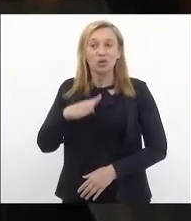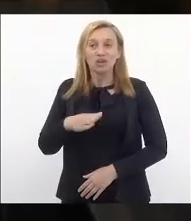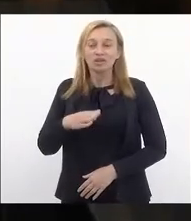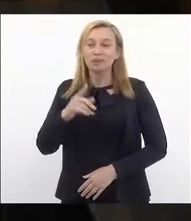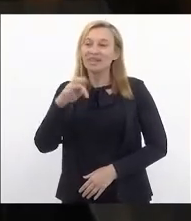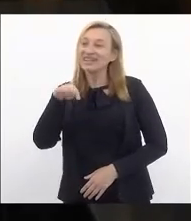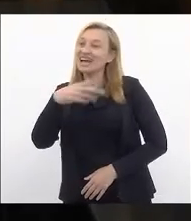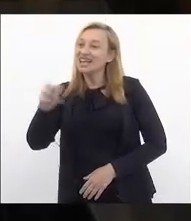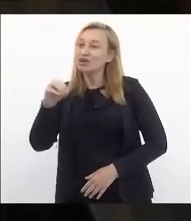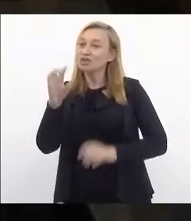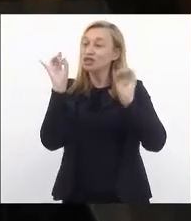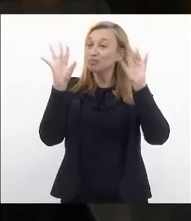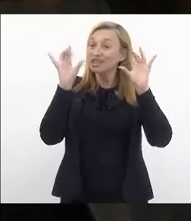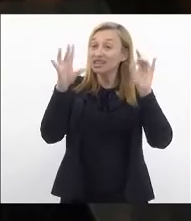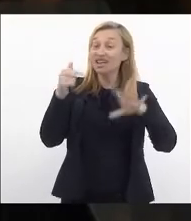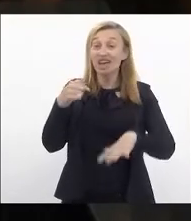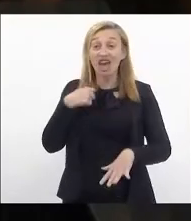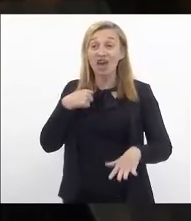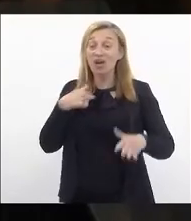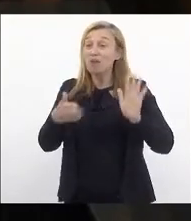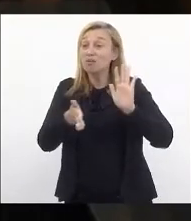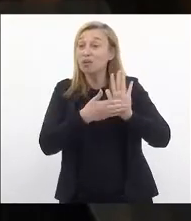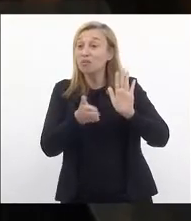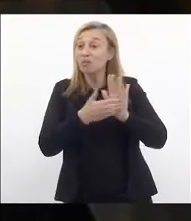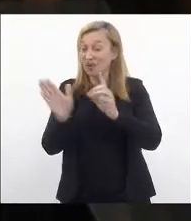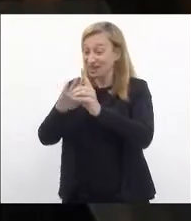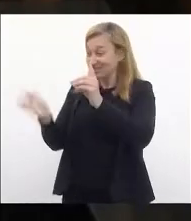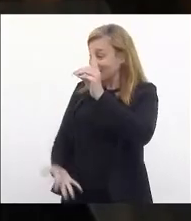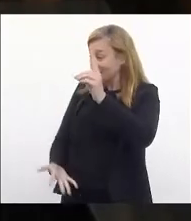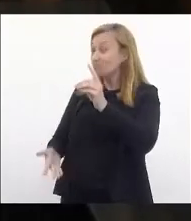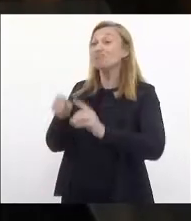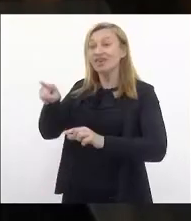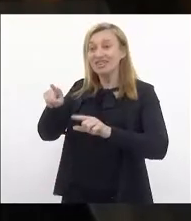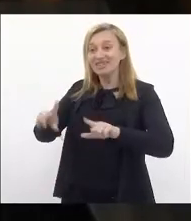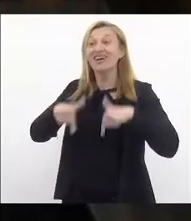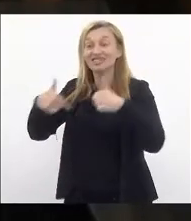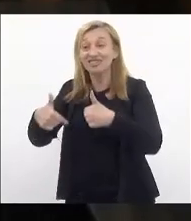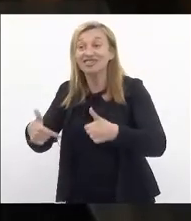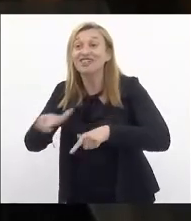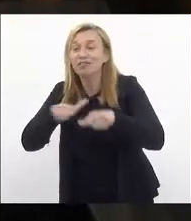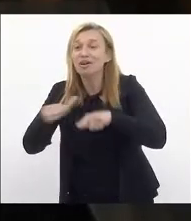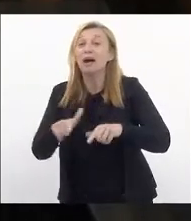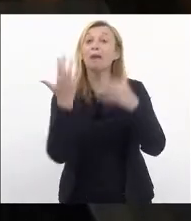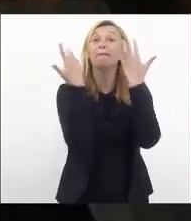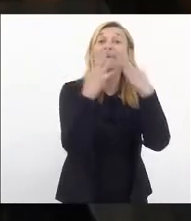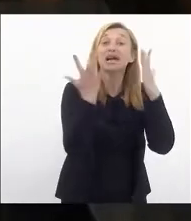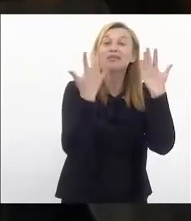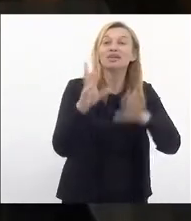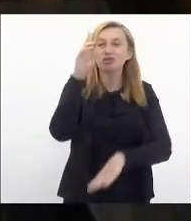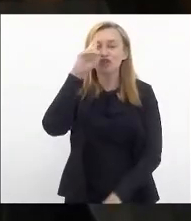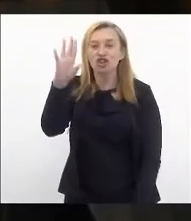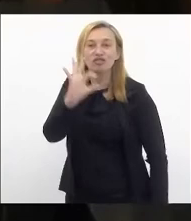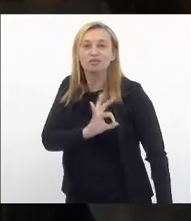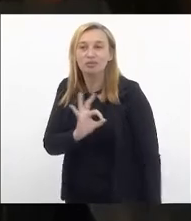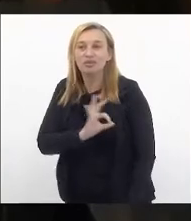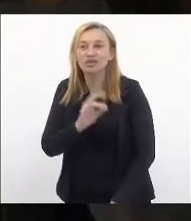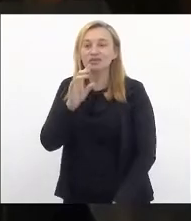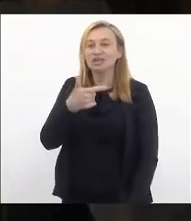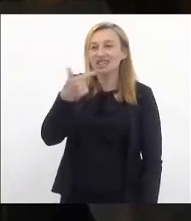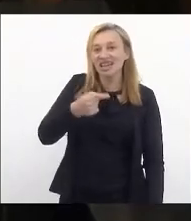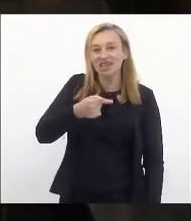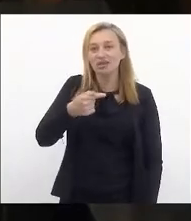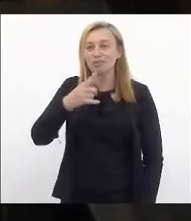especiais a qual vou propor uma honraria por essa operação parabenizo o comandante do sétimo batalhão